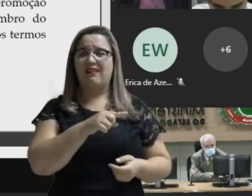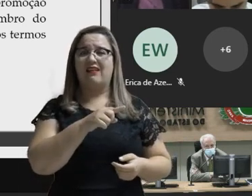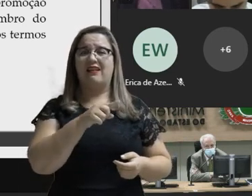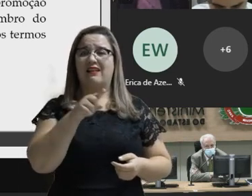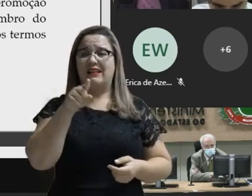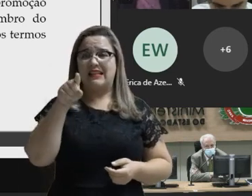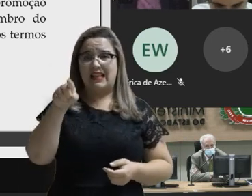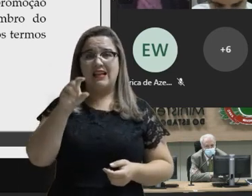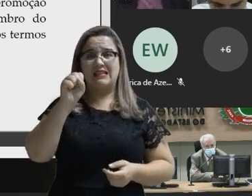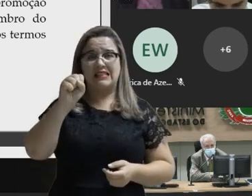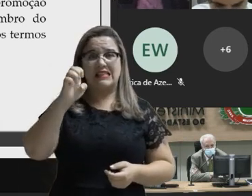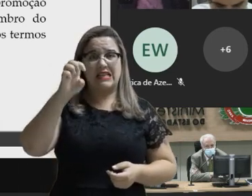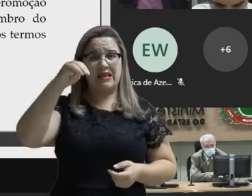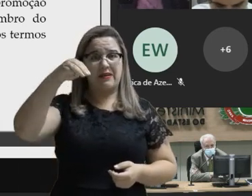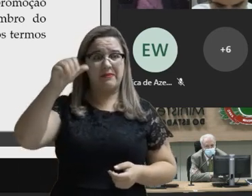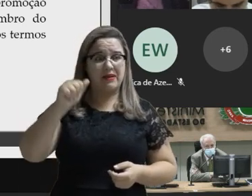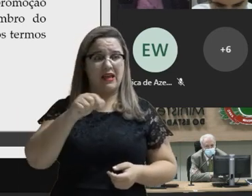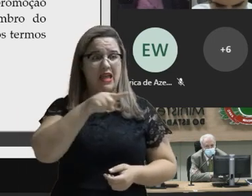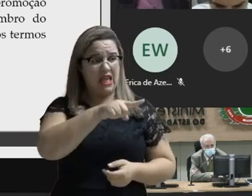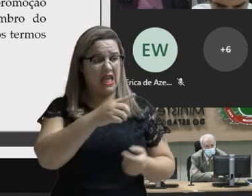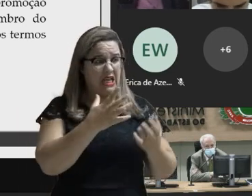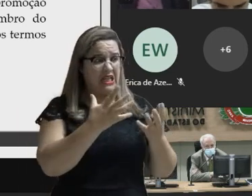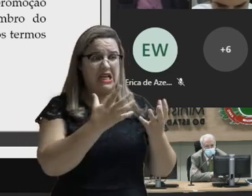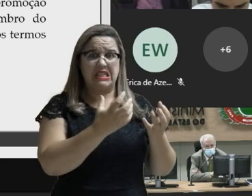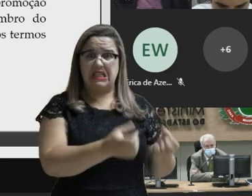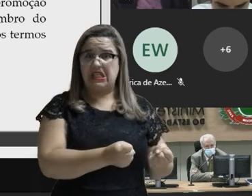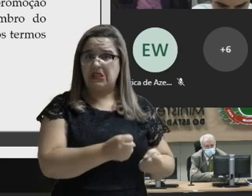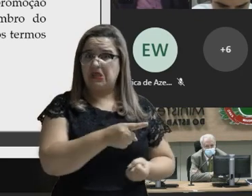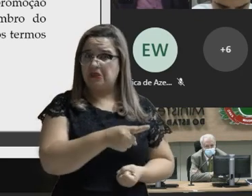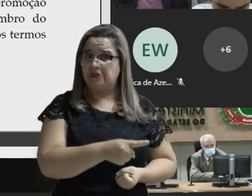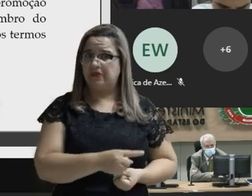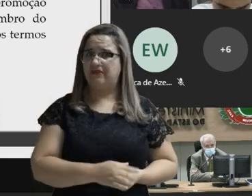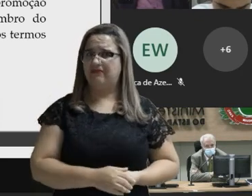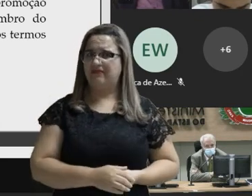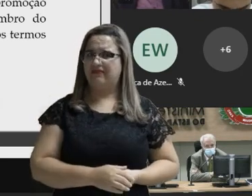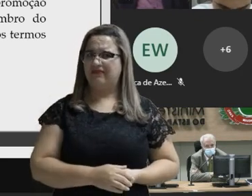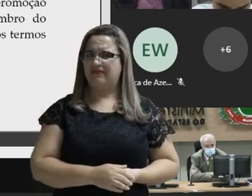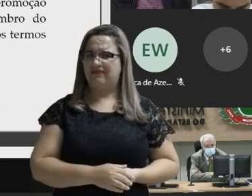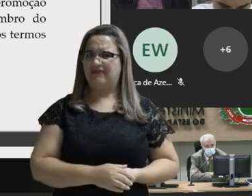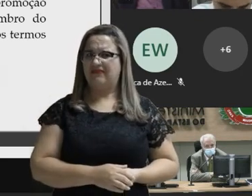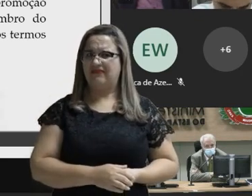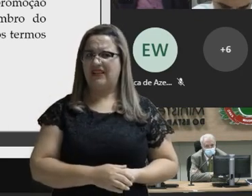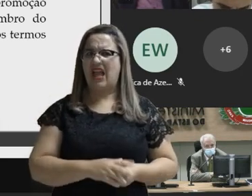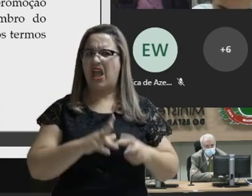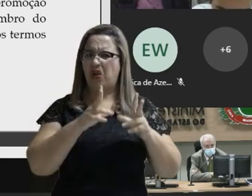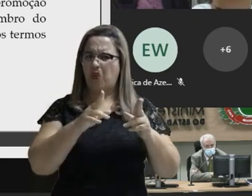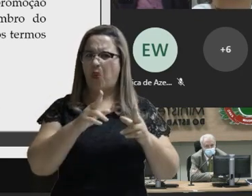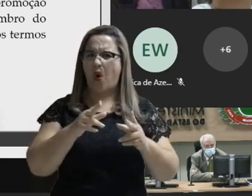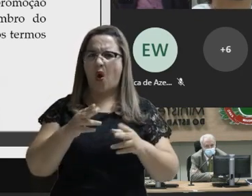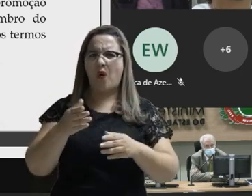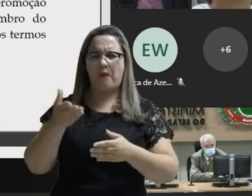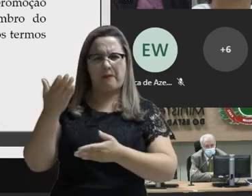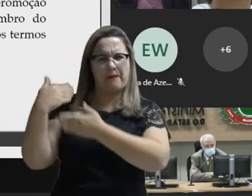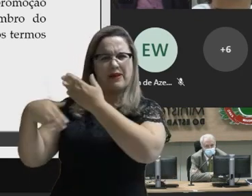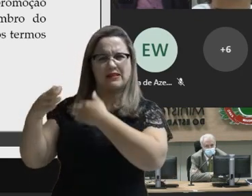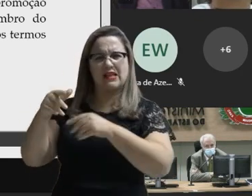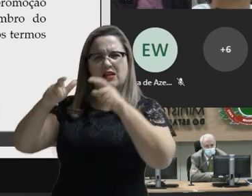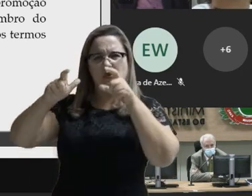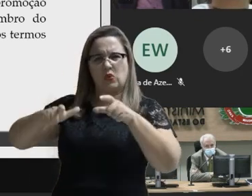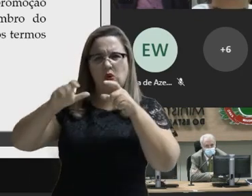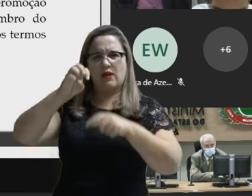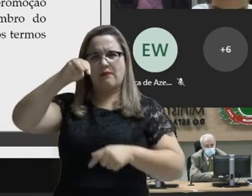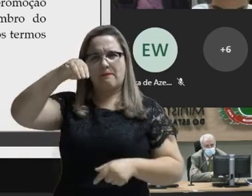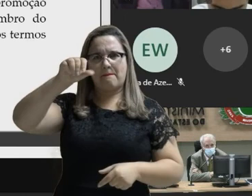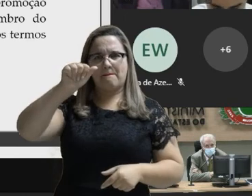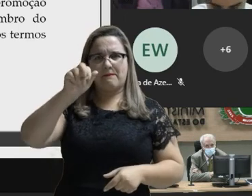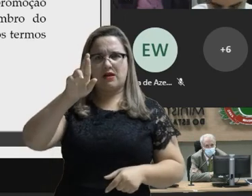SEMA. Quer dizer, ele está assumindo essa função. Isso que aconteceu em Marcelândia com aquele fogo que pegou. Não se tomou iniciativa e foi